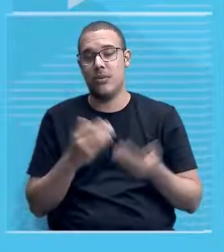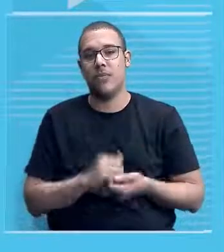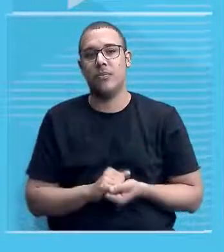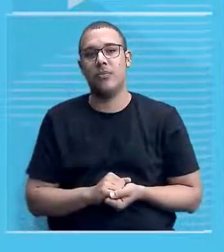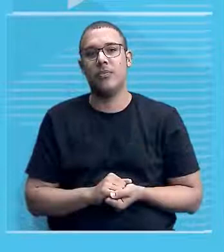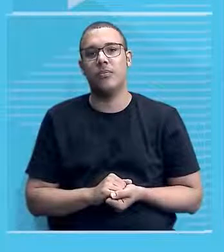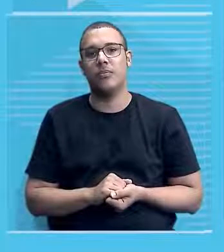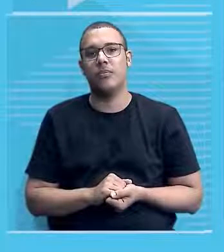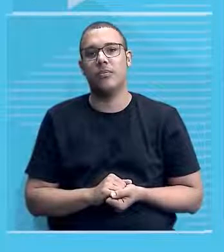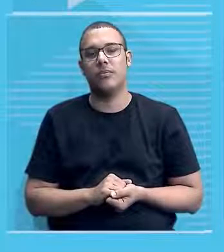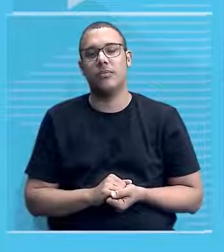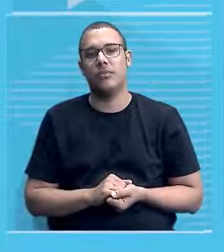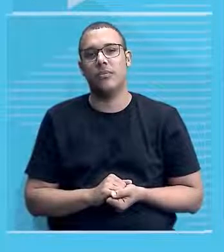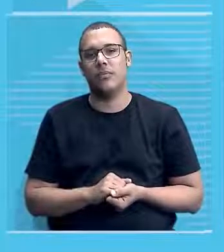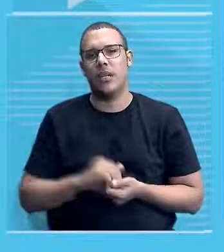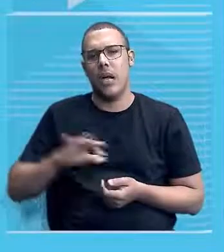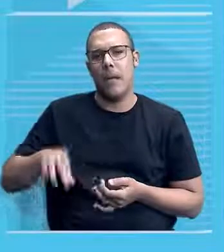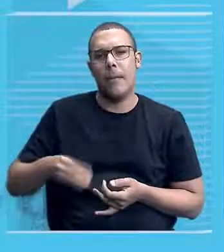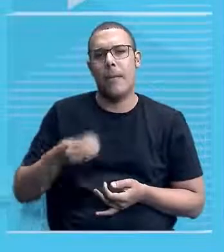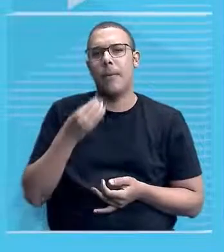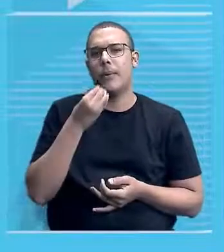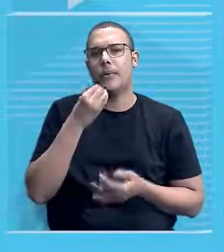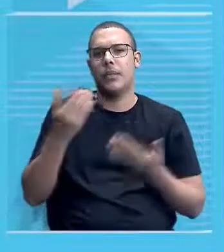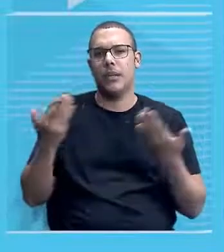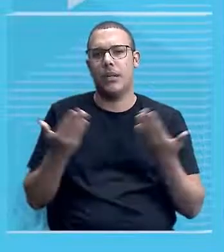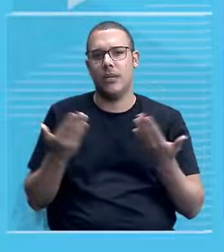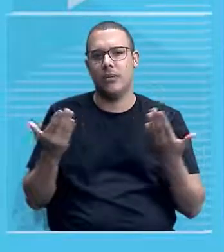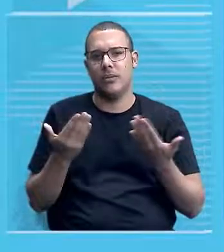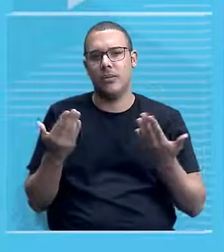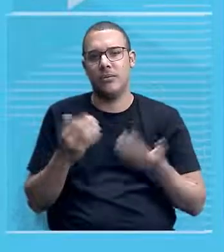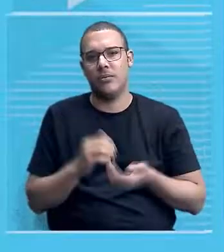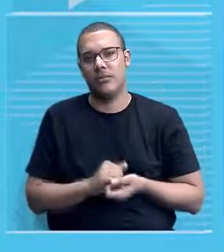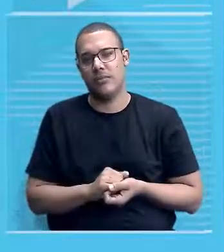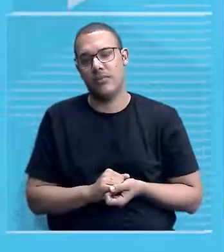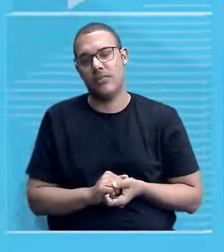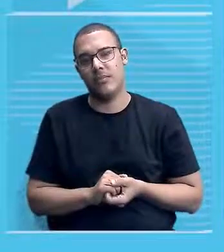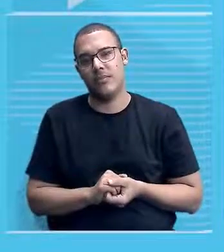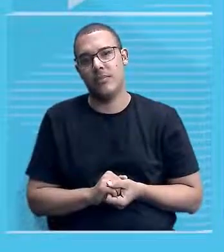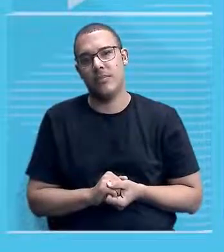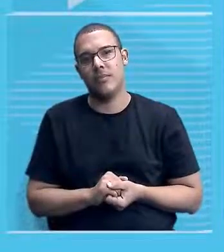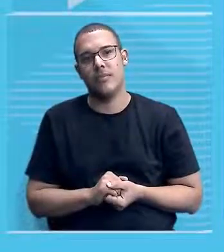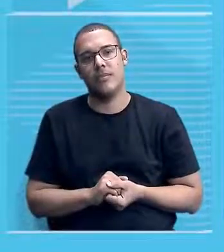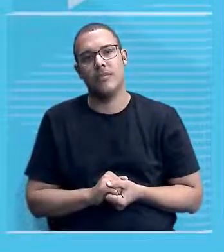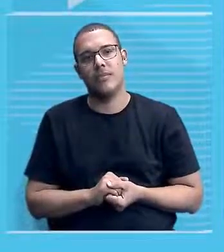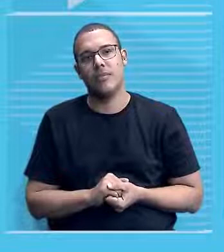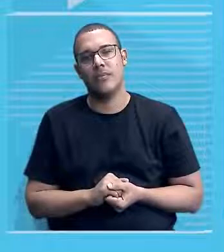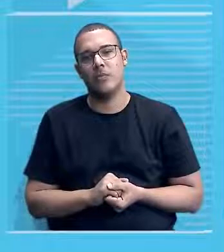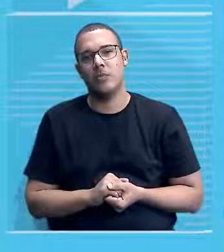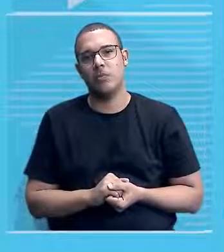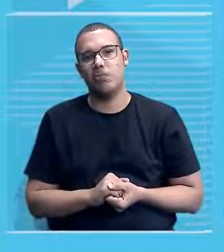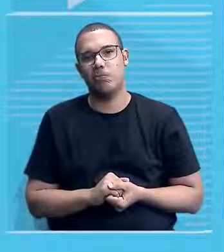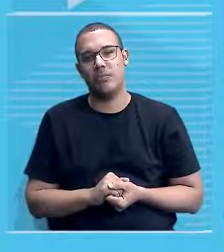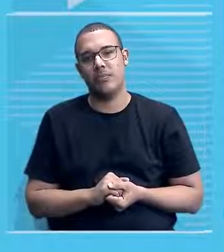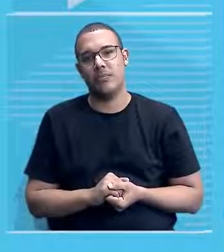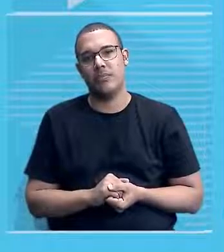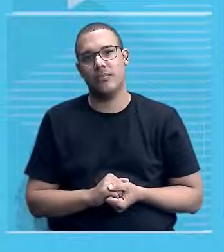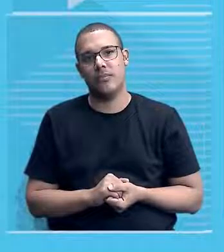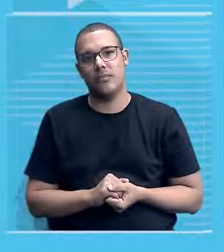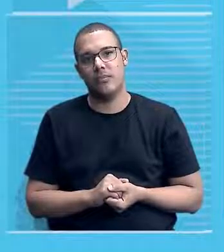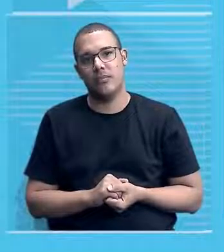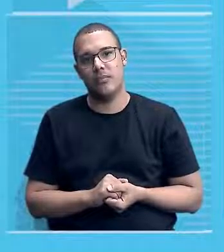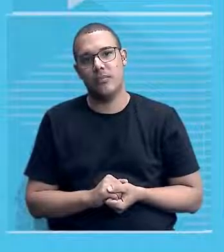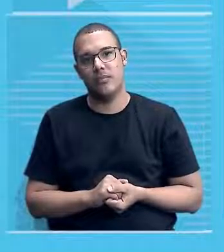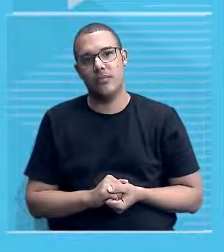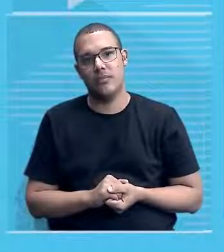não deixar fugir esse tempo com futilidades Olha galera